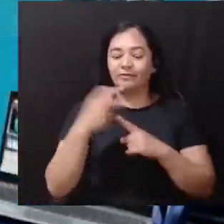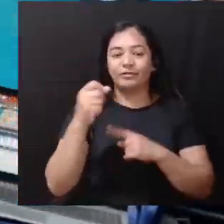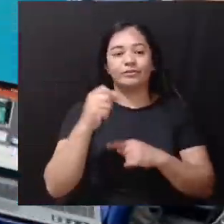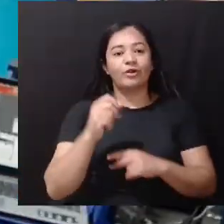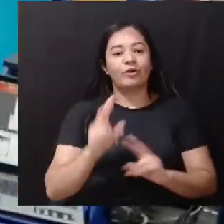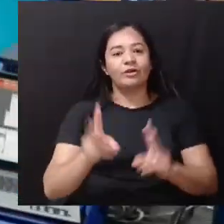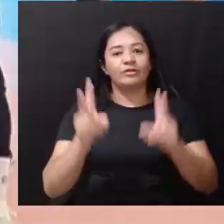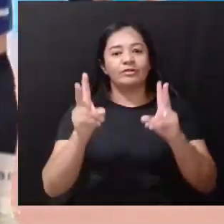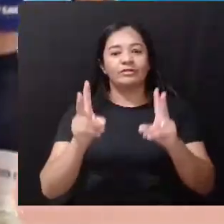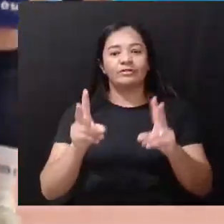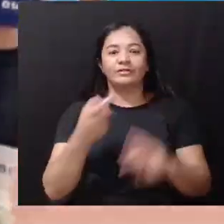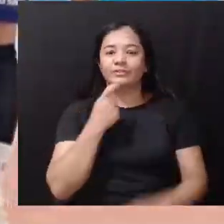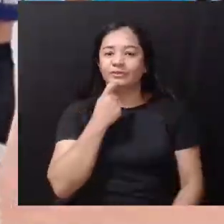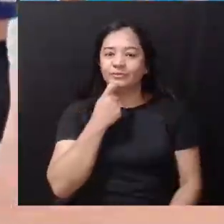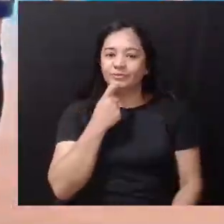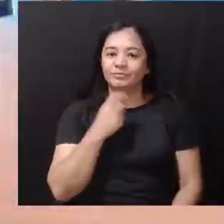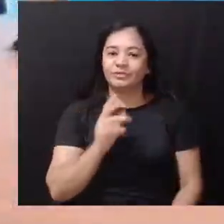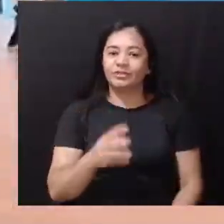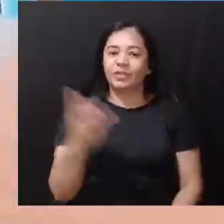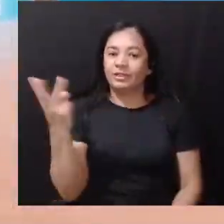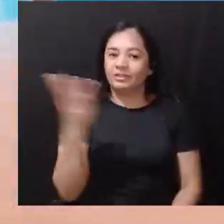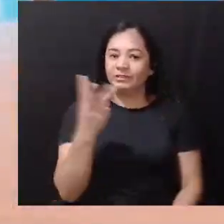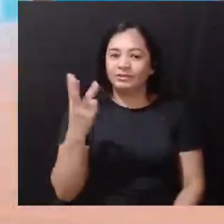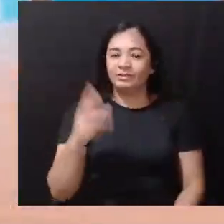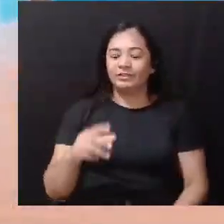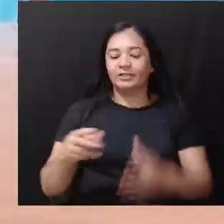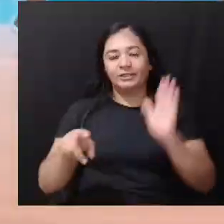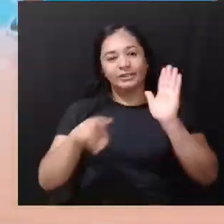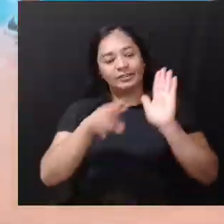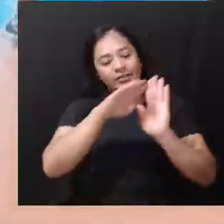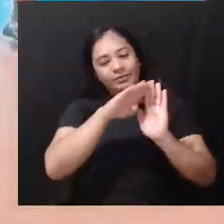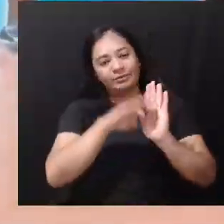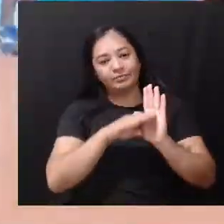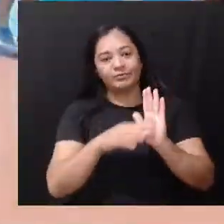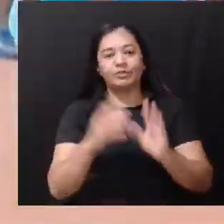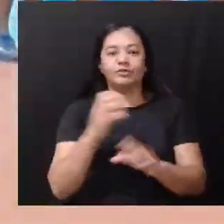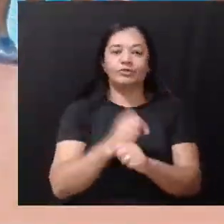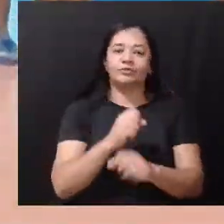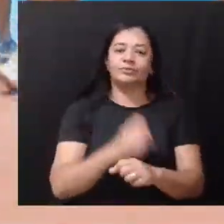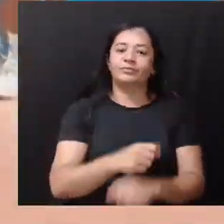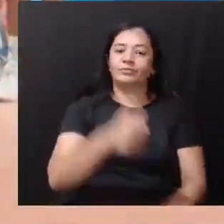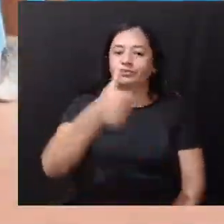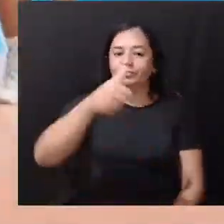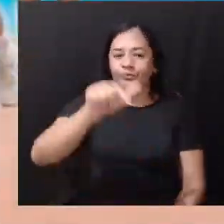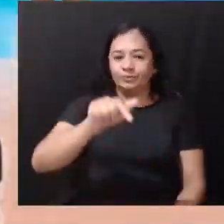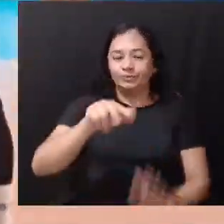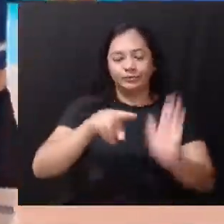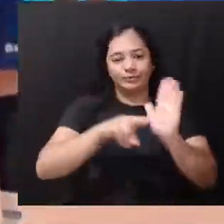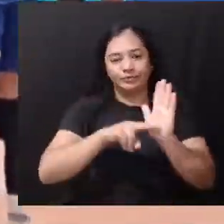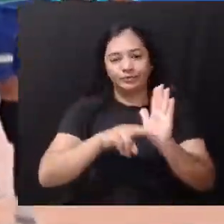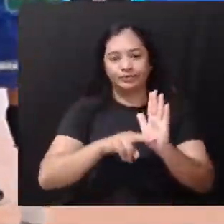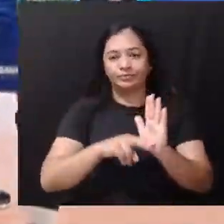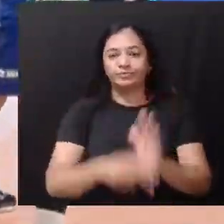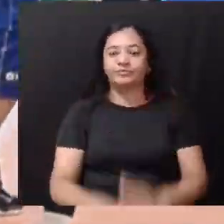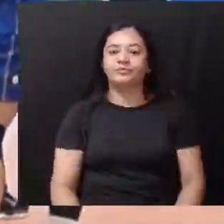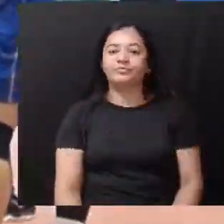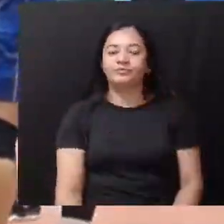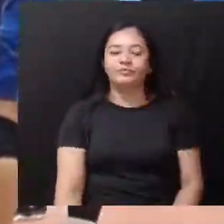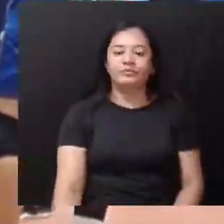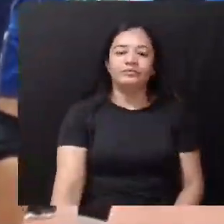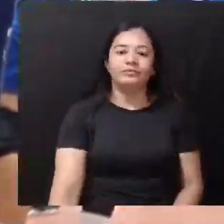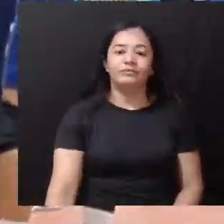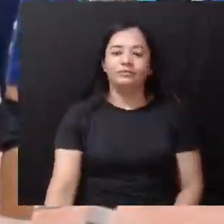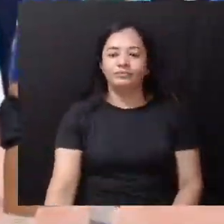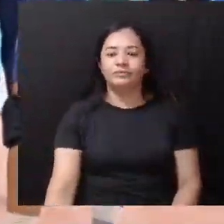campineira e está na 3ª colocação com 17 pontos, atrás do líder Praia Clube com 21 pontos e